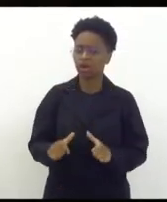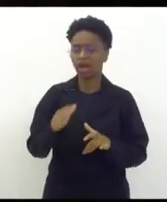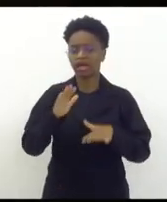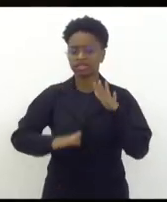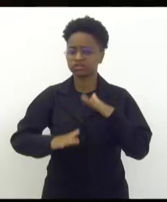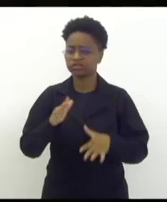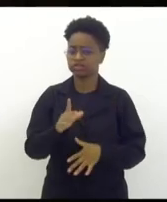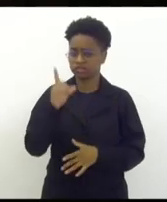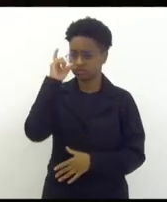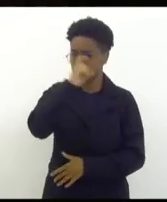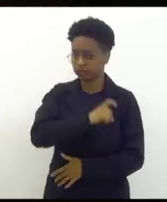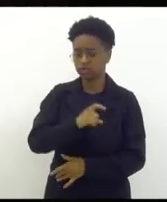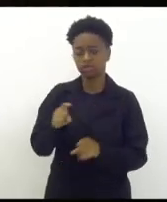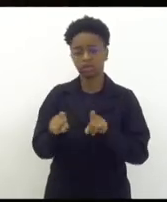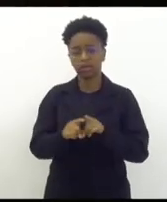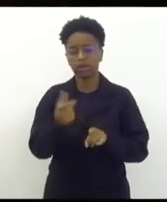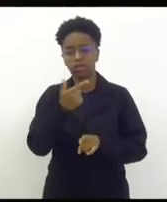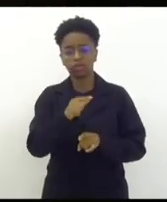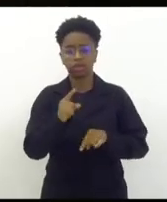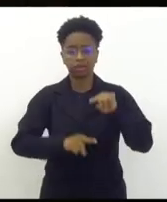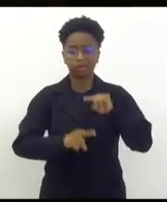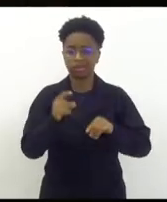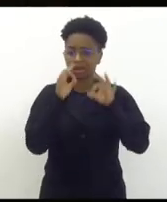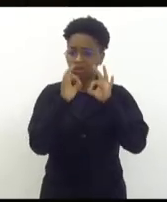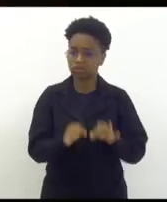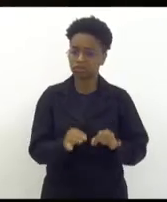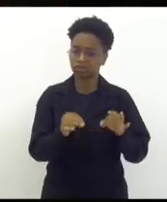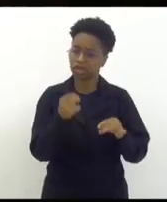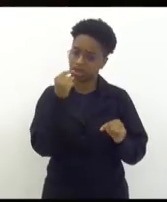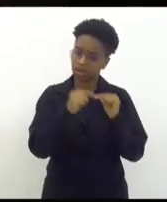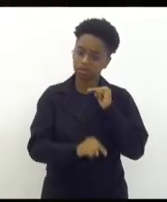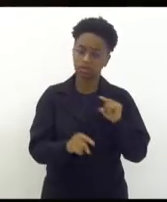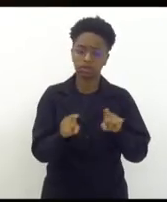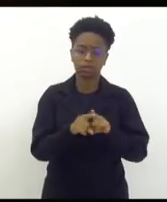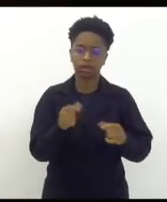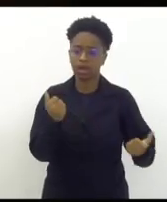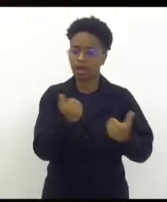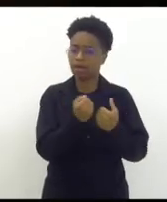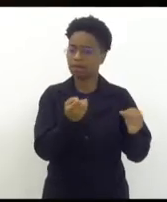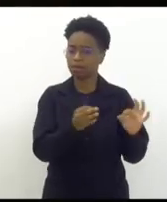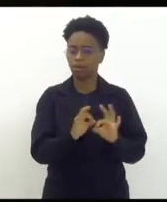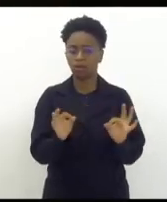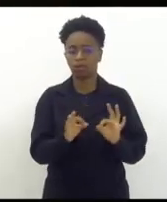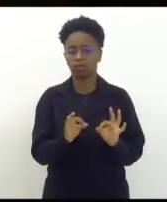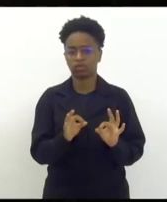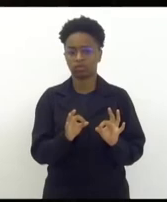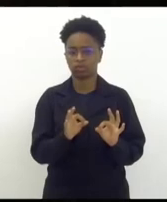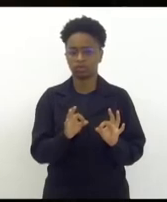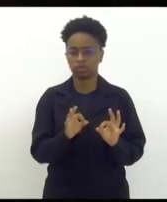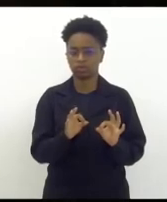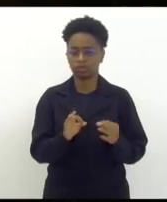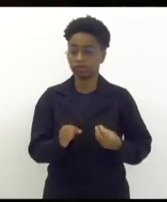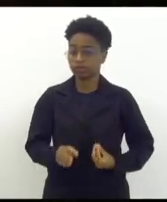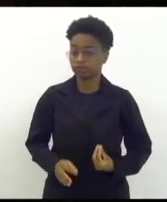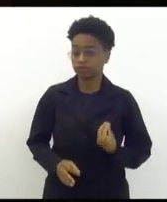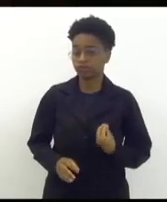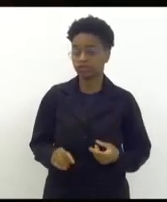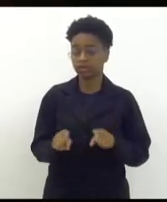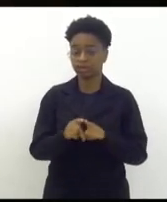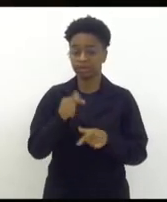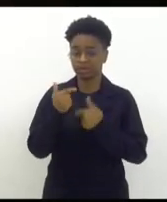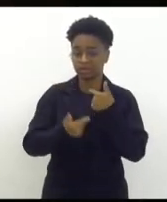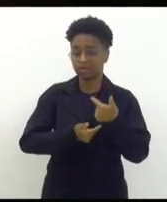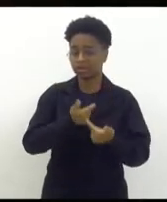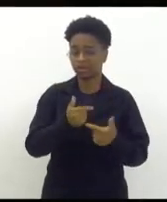hostil sem o Equipamento necessário sem o apoio necessário vivendo e trabalhando em